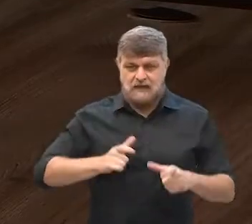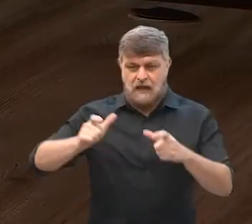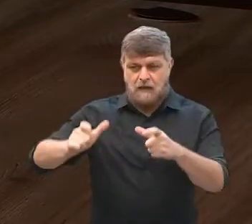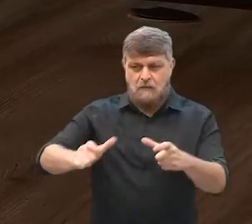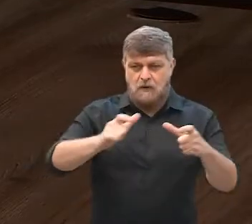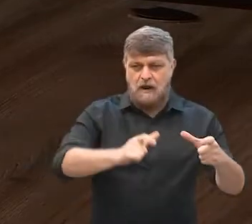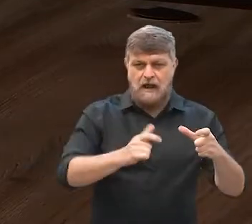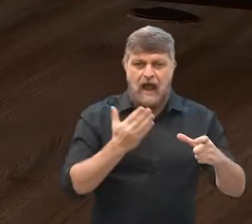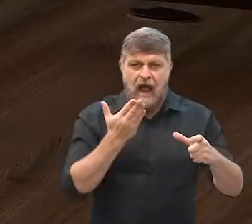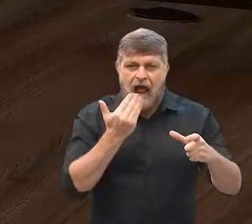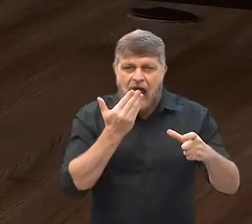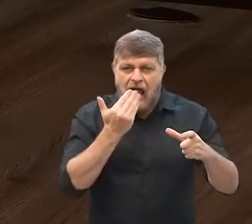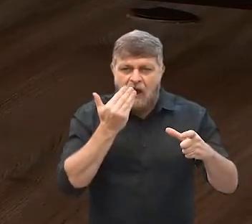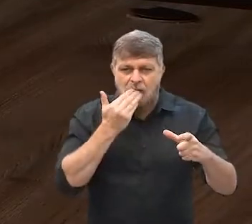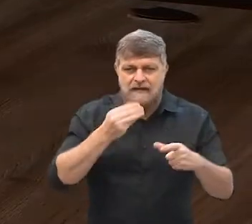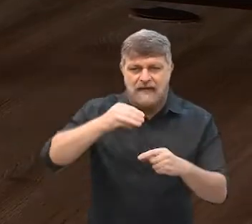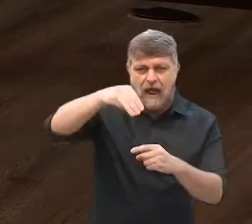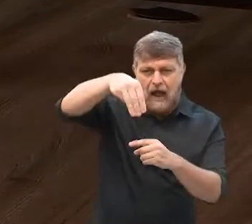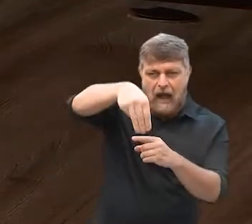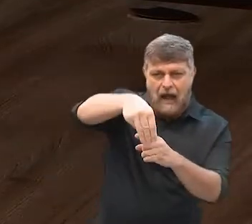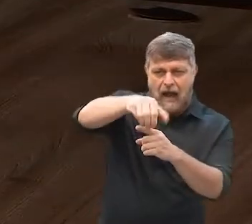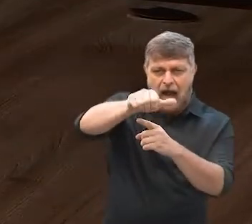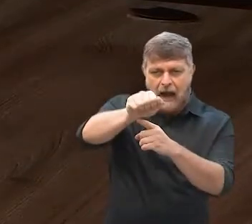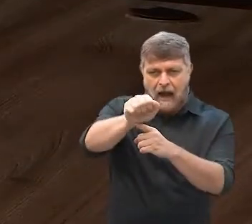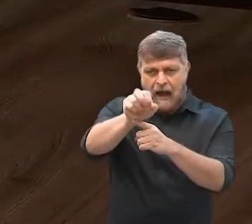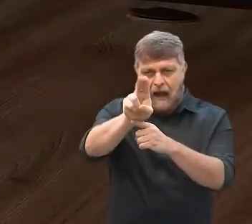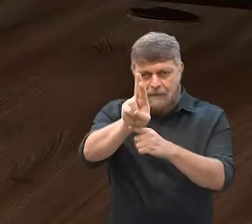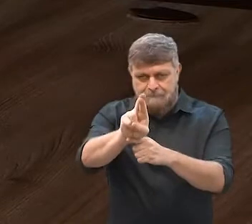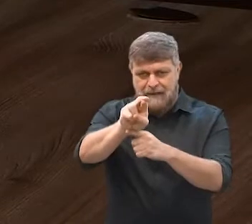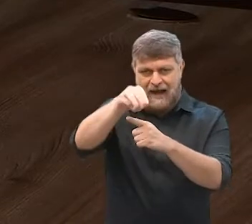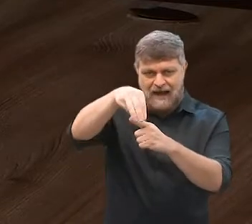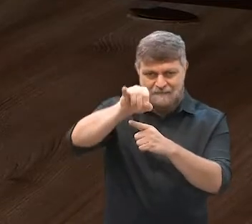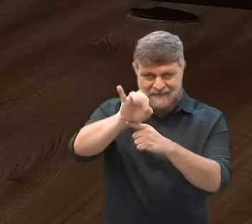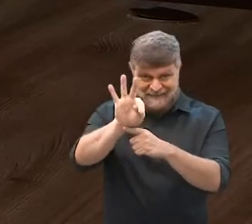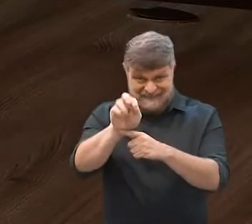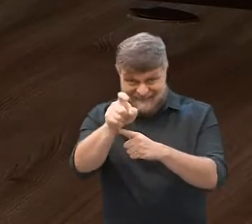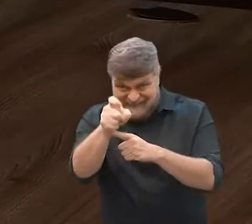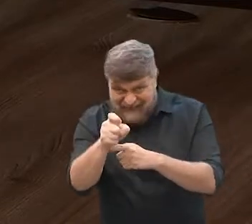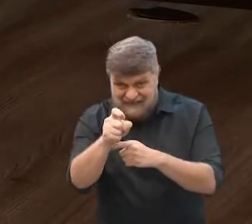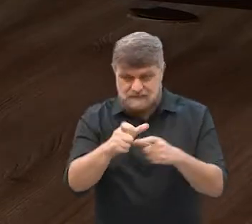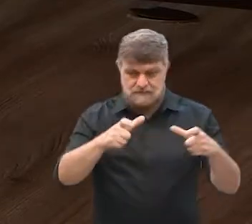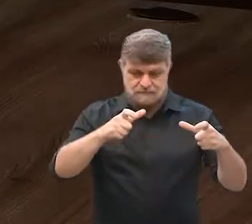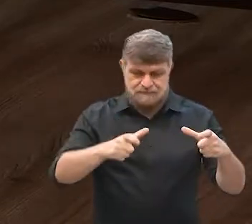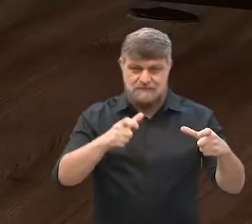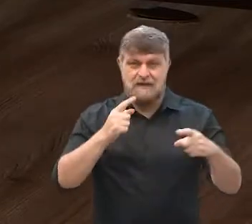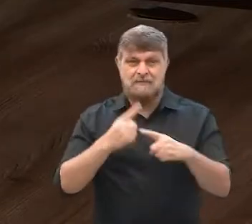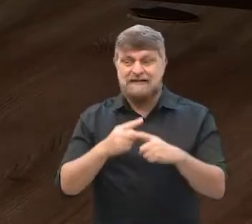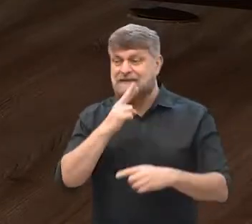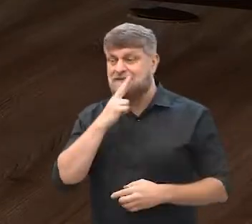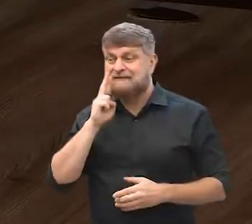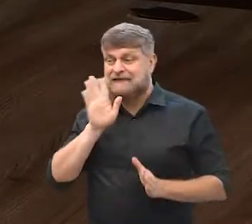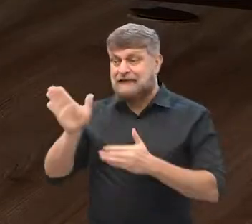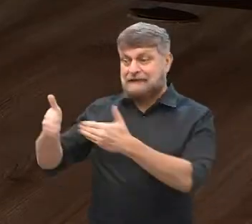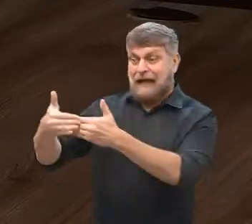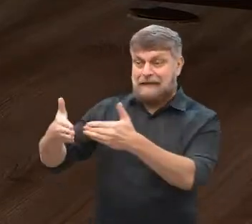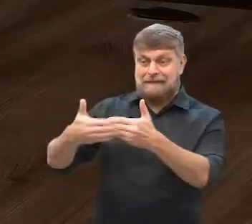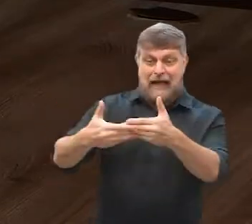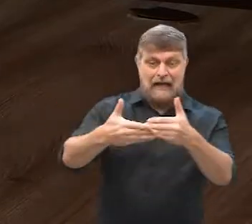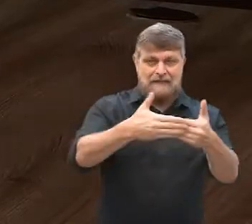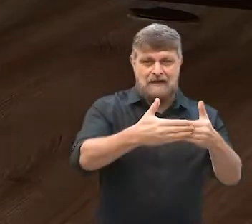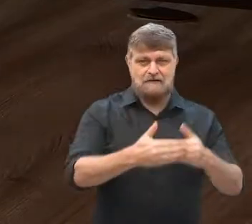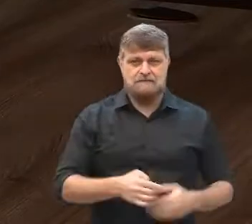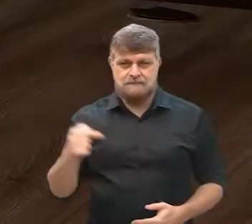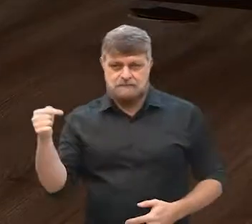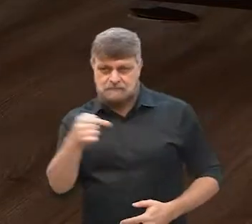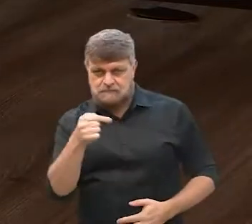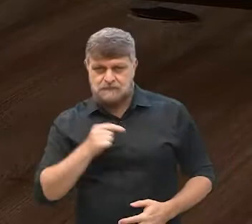que cresceram, algumas até abriram nesse período de pandemia, já que restaurantes estavam de portas fechadas.